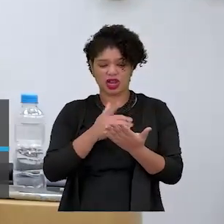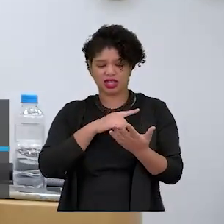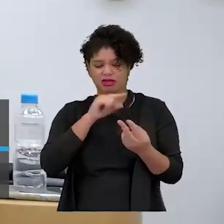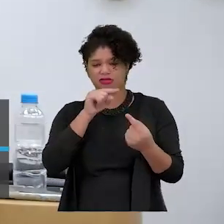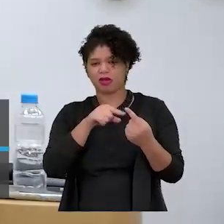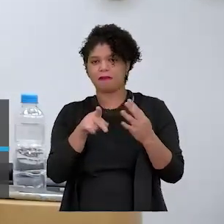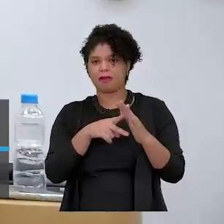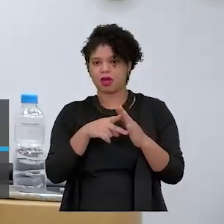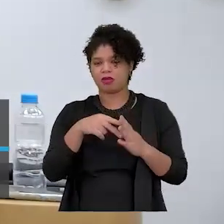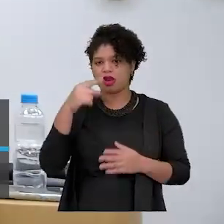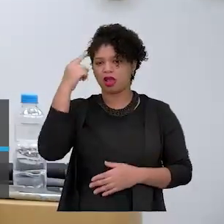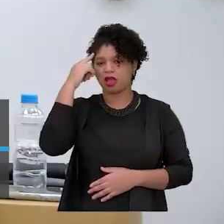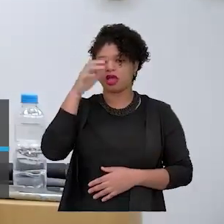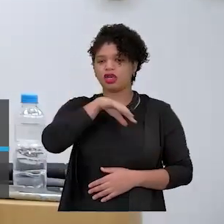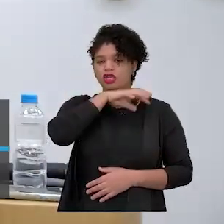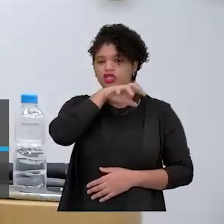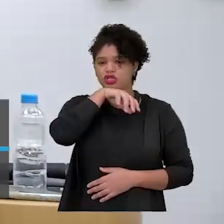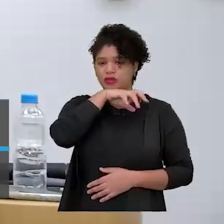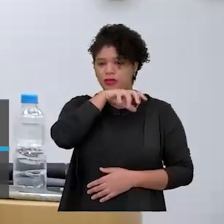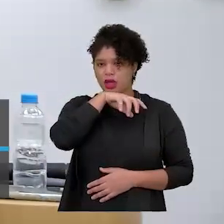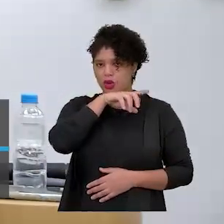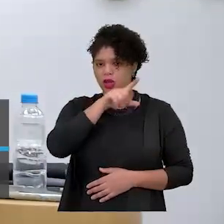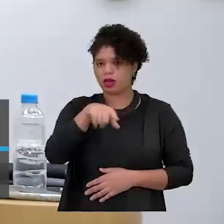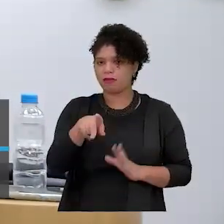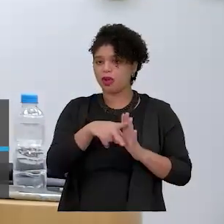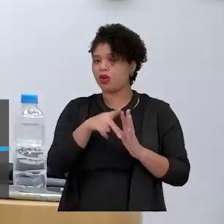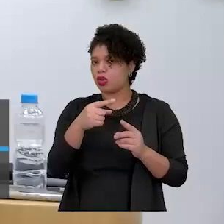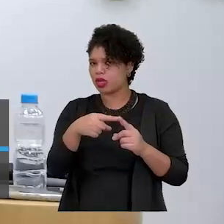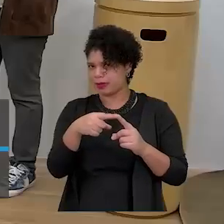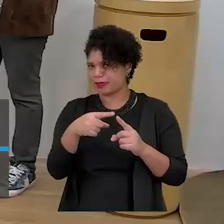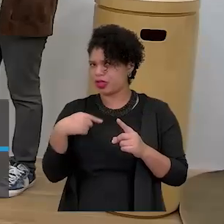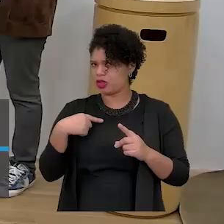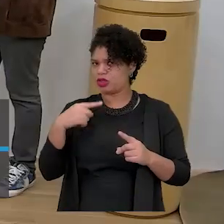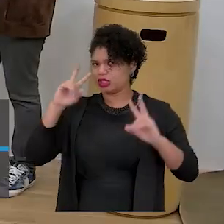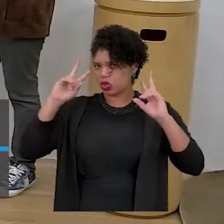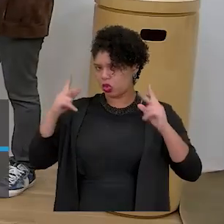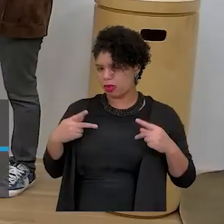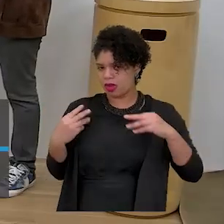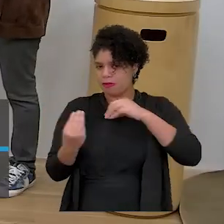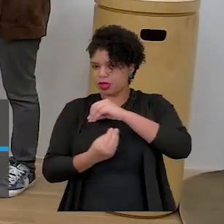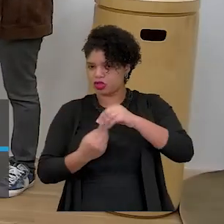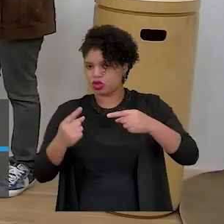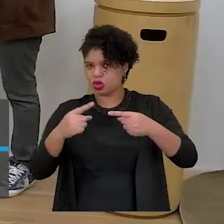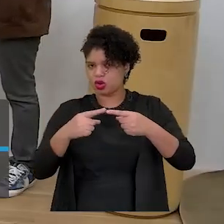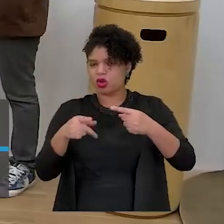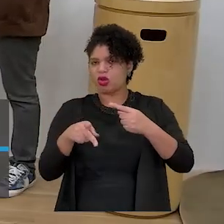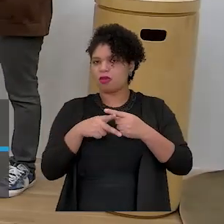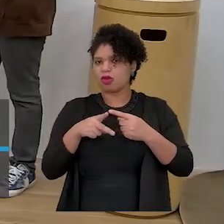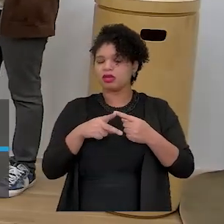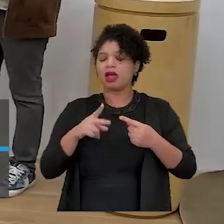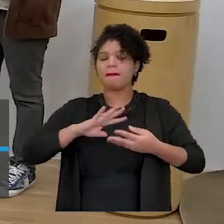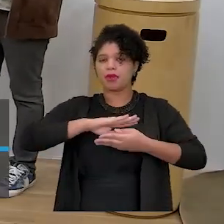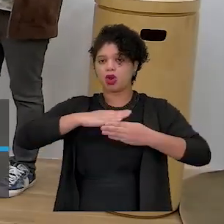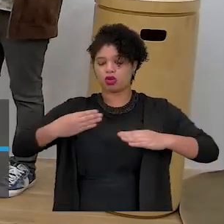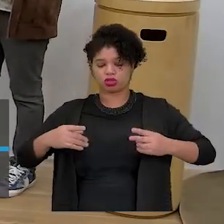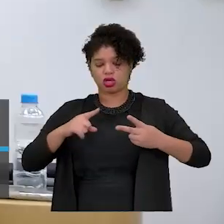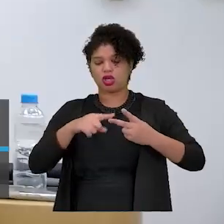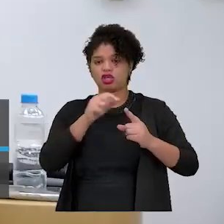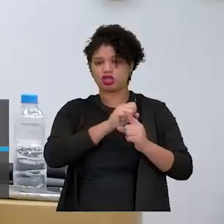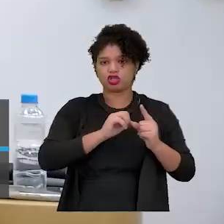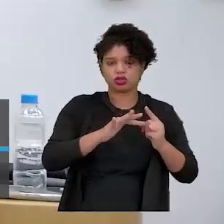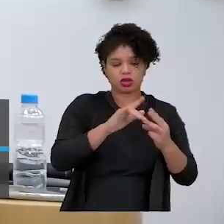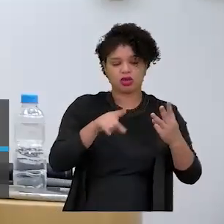que é formado pela parte biológica, uhum, pela parte social e pela